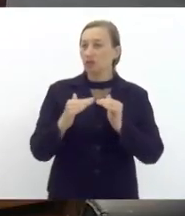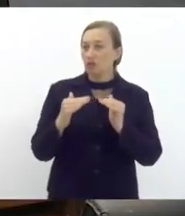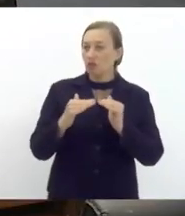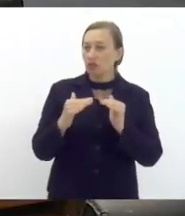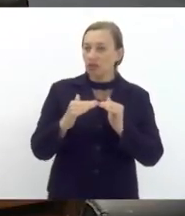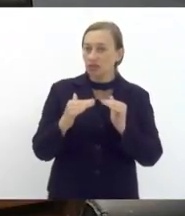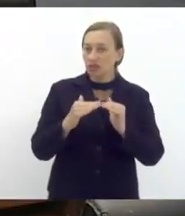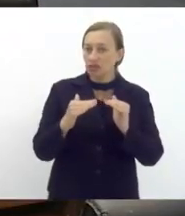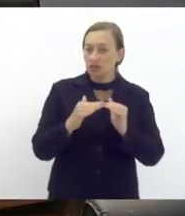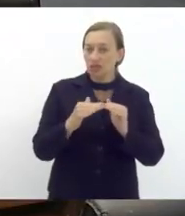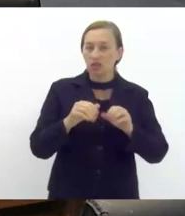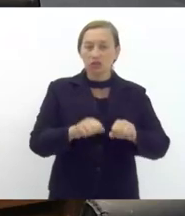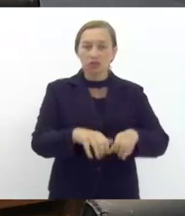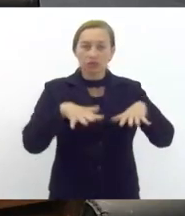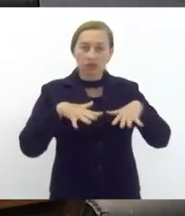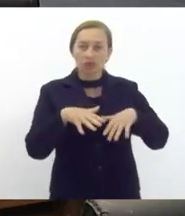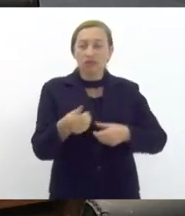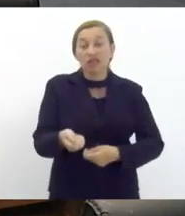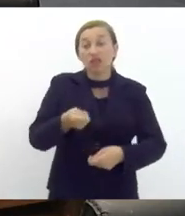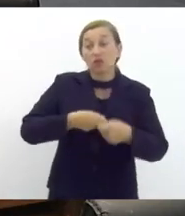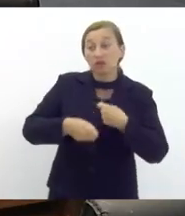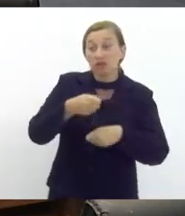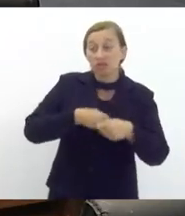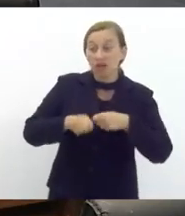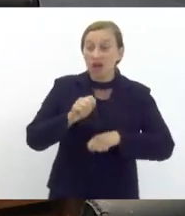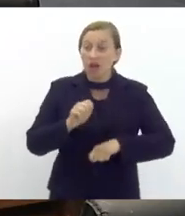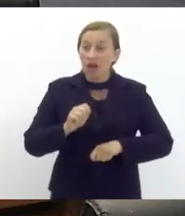a pauta para ele tentar negociar